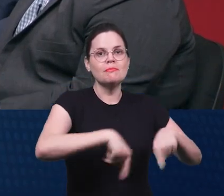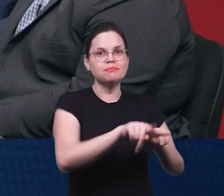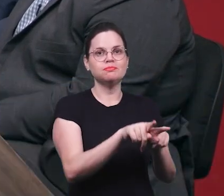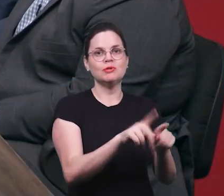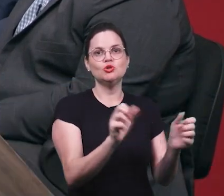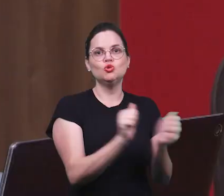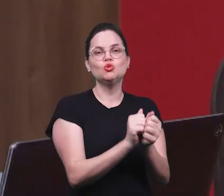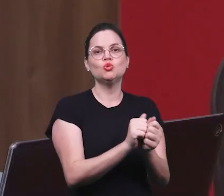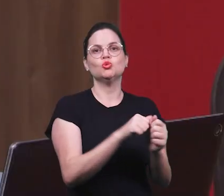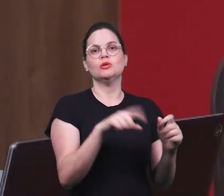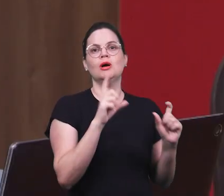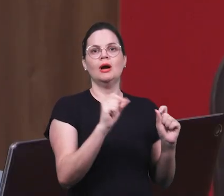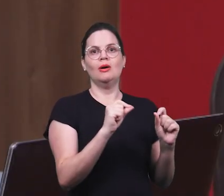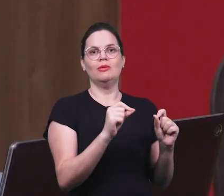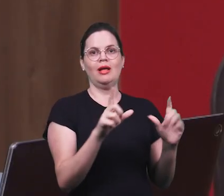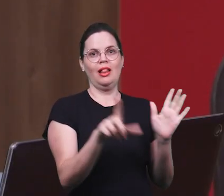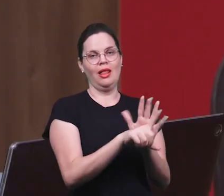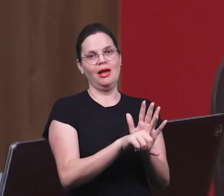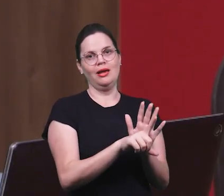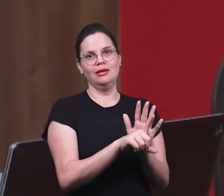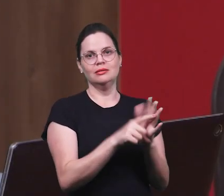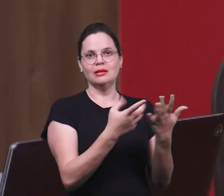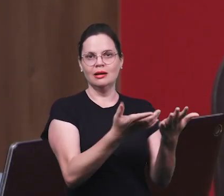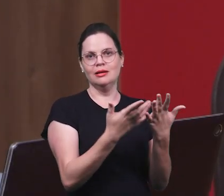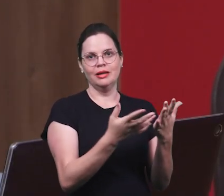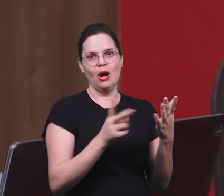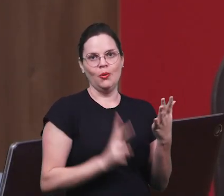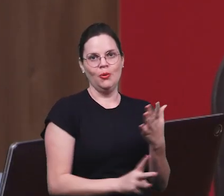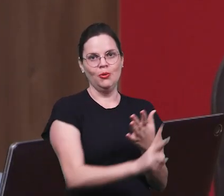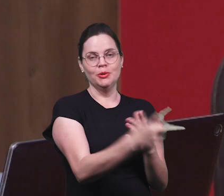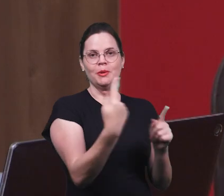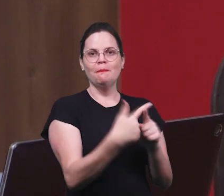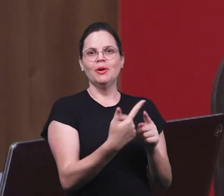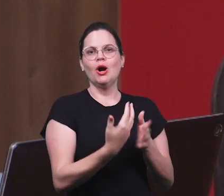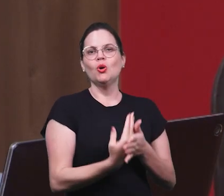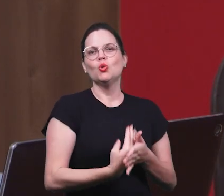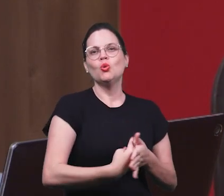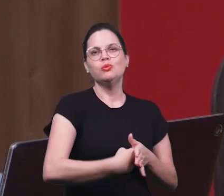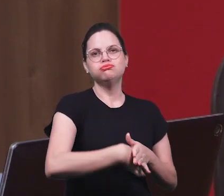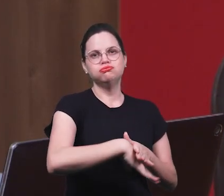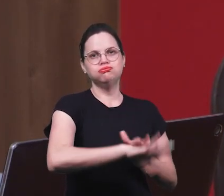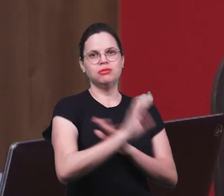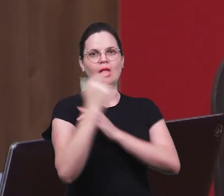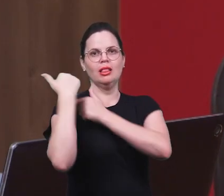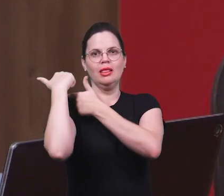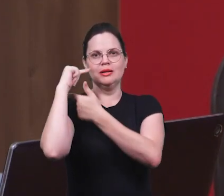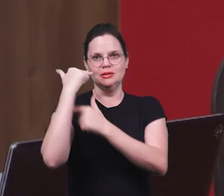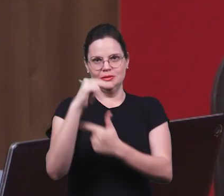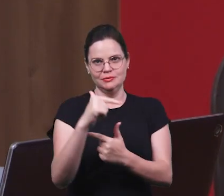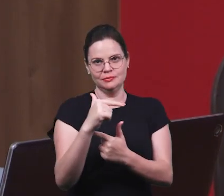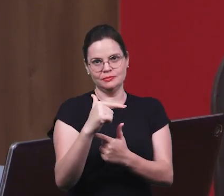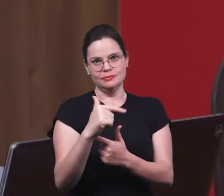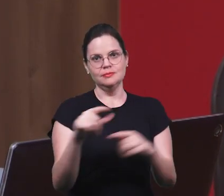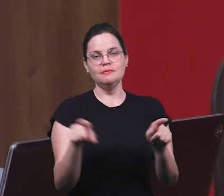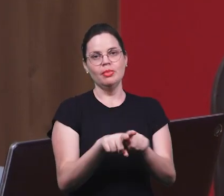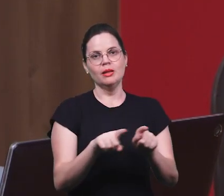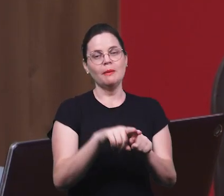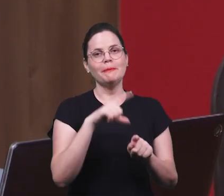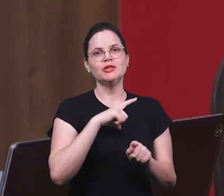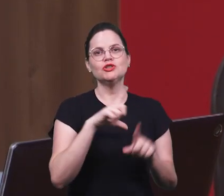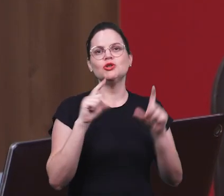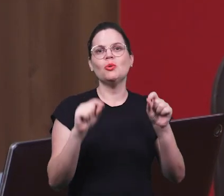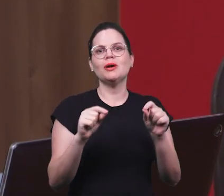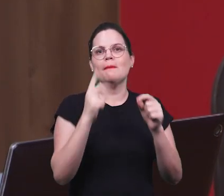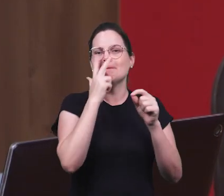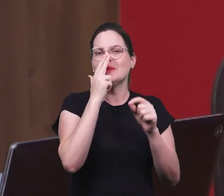mas não queriam abandonar a lei, por conta dos costumes, por conta até, de certa forma, o temor. Na verdade, não